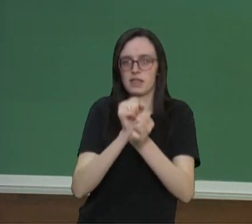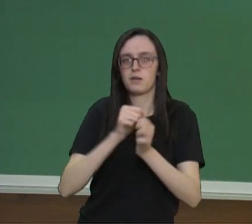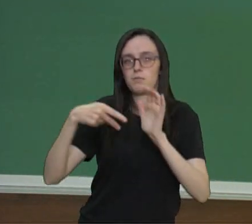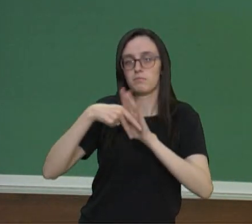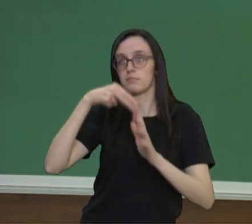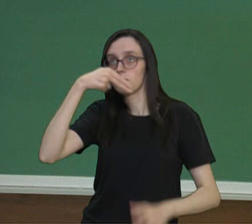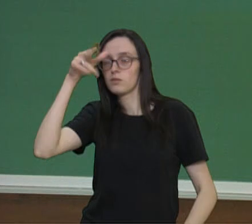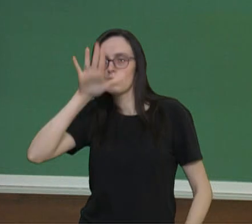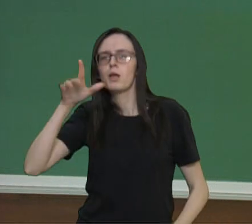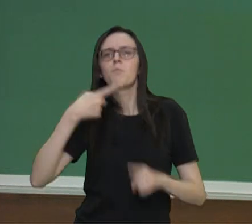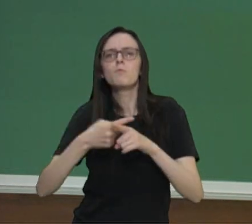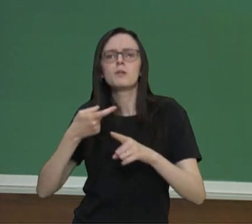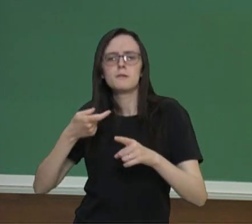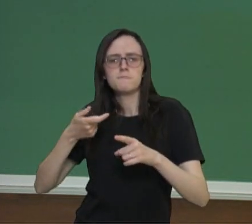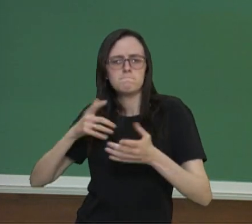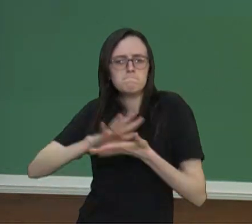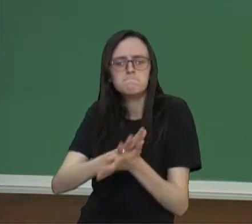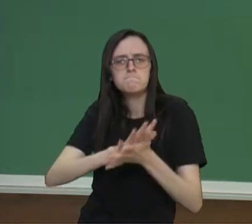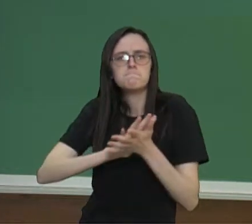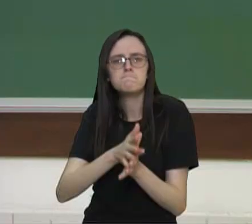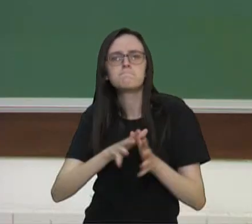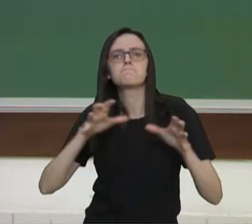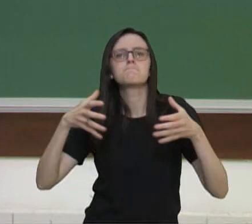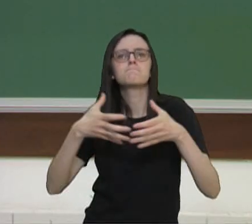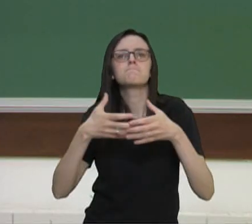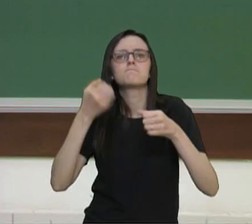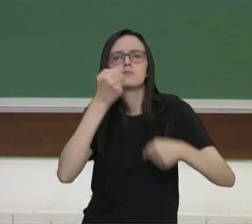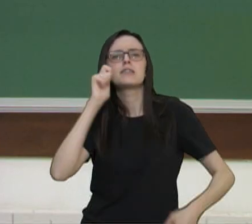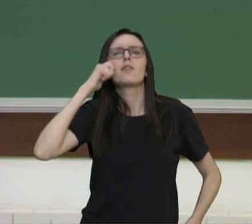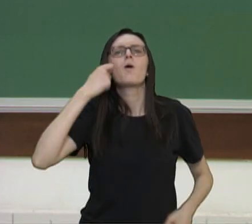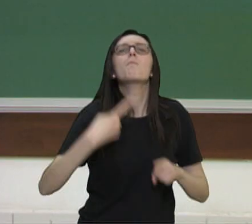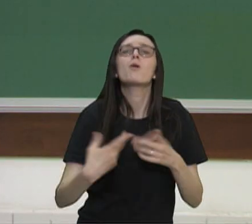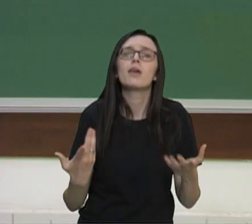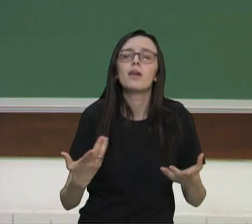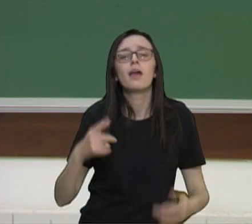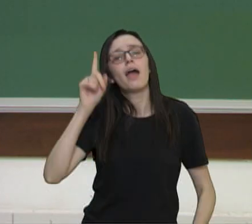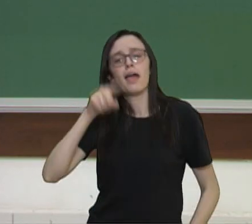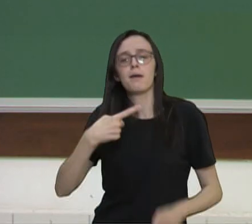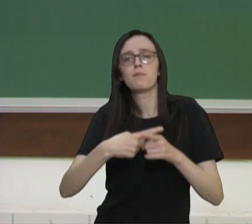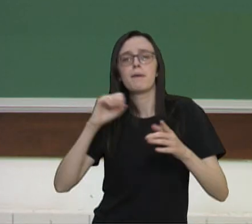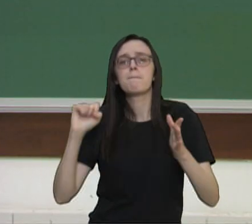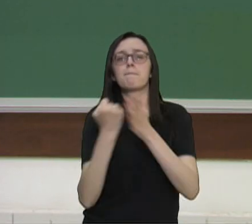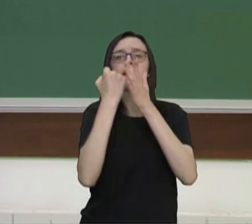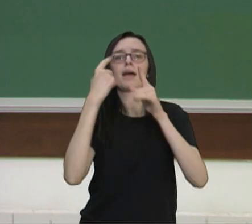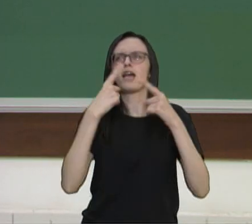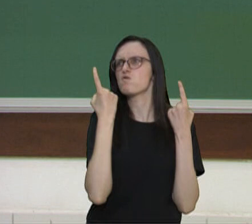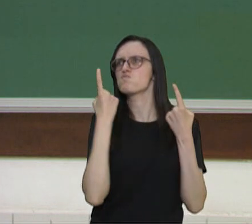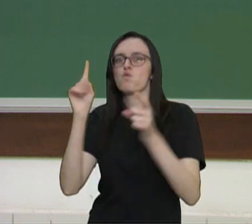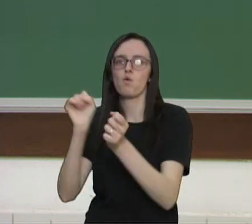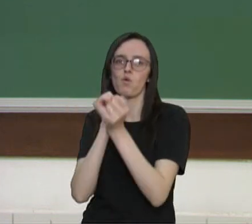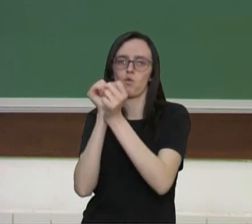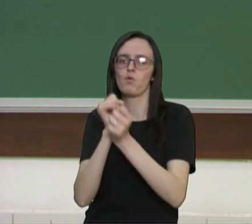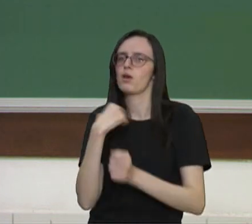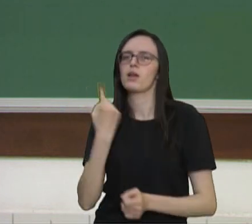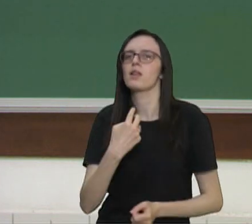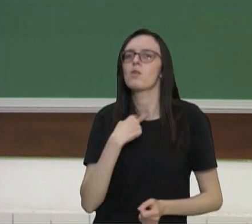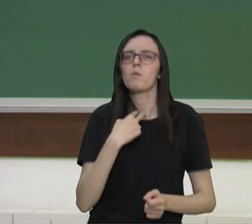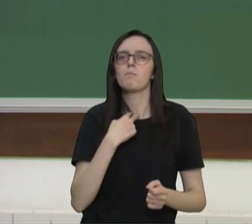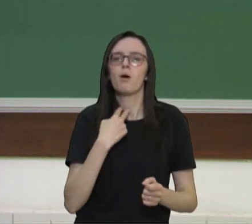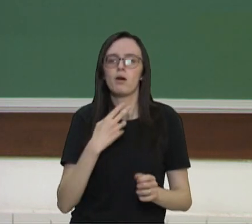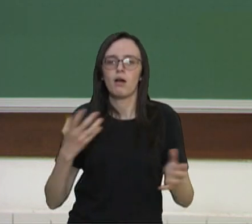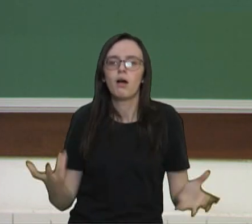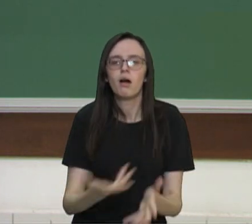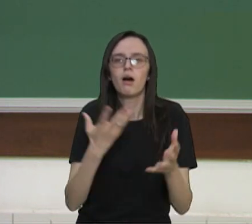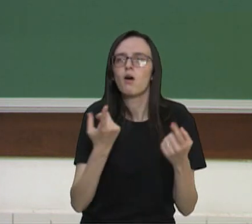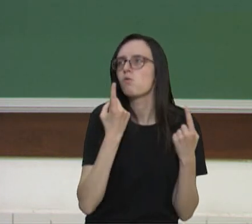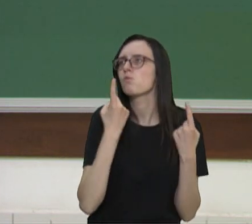Nordeste, atacavam quilombos? Símbolo de resistência. Então a ideia de não podemos incentivar uma resistência à